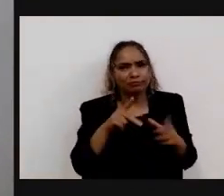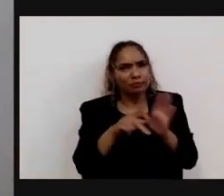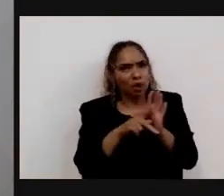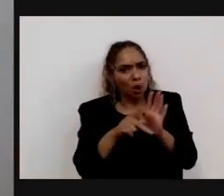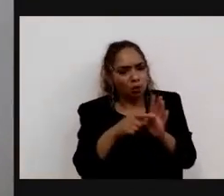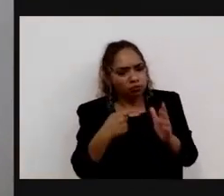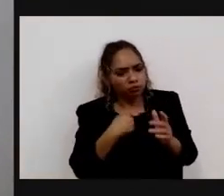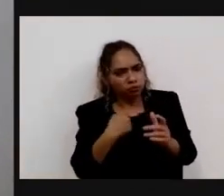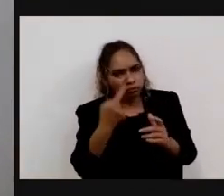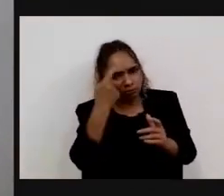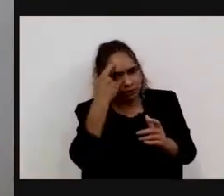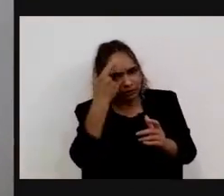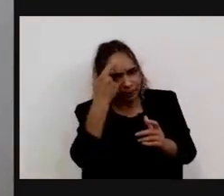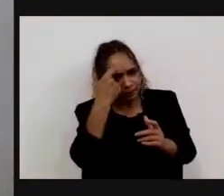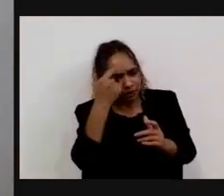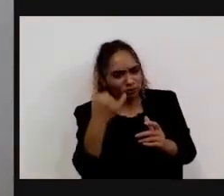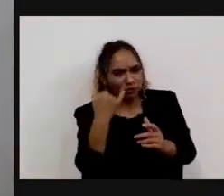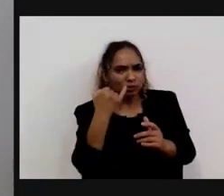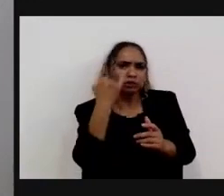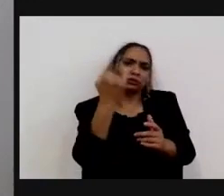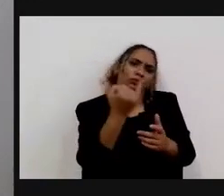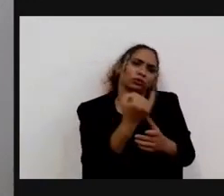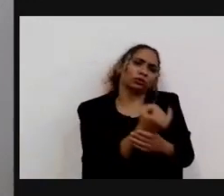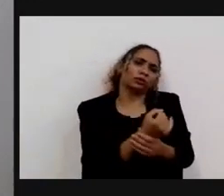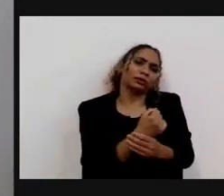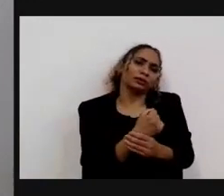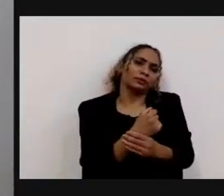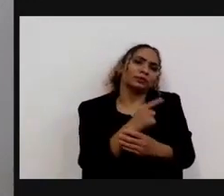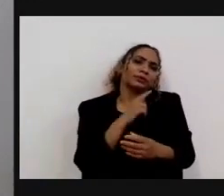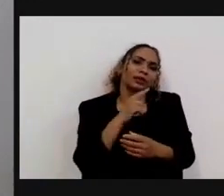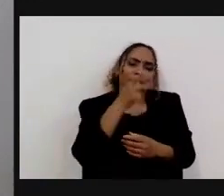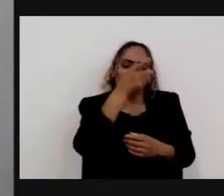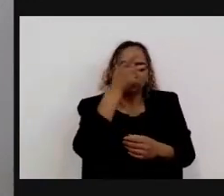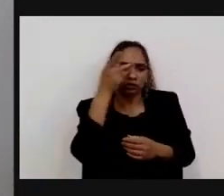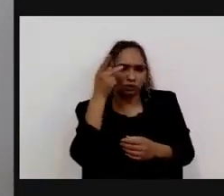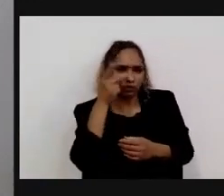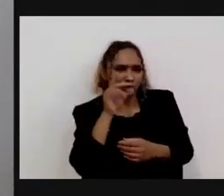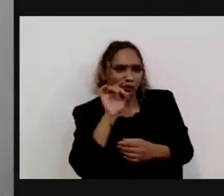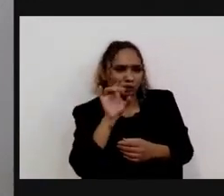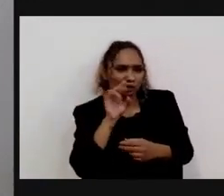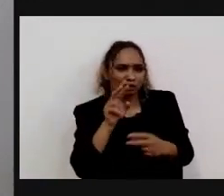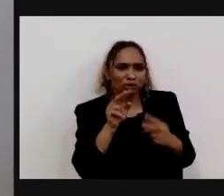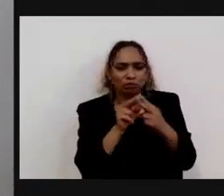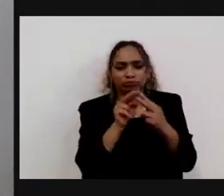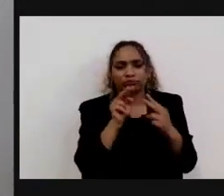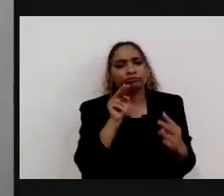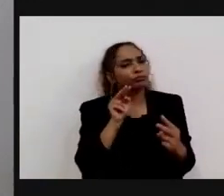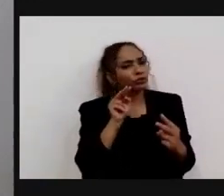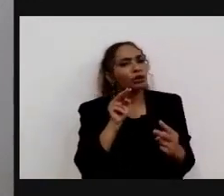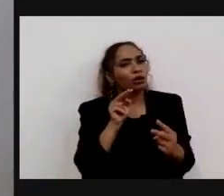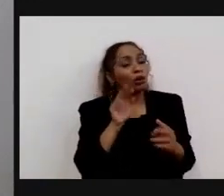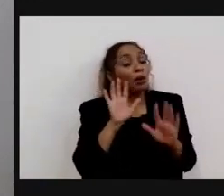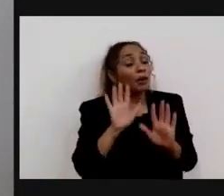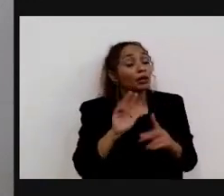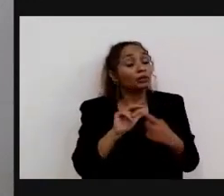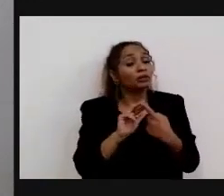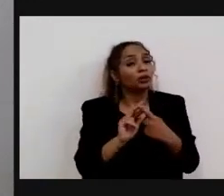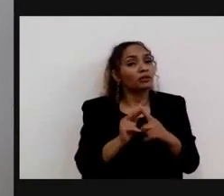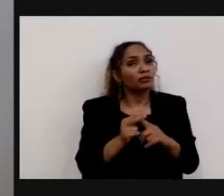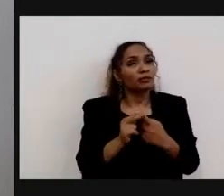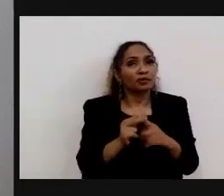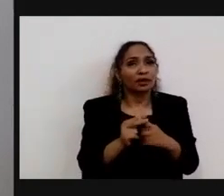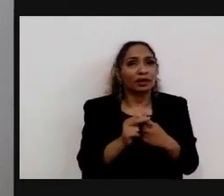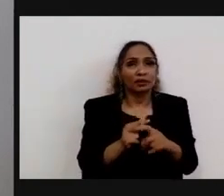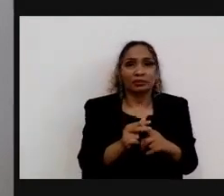e tem gente que tá super bem no 100% teletrabalho então também tem essas diferenças Agora você tem uma ferramenta que não